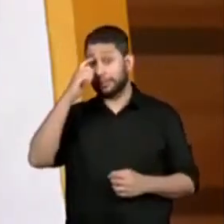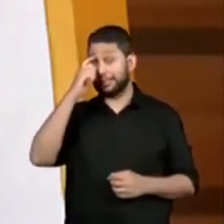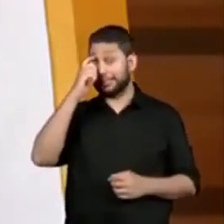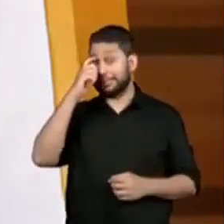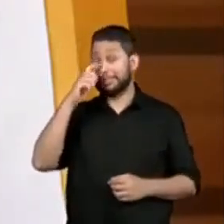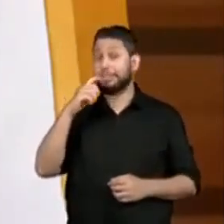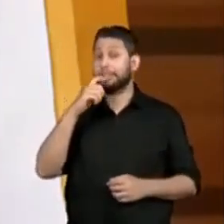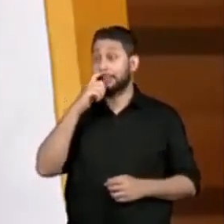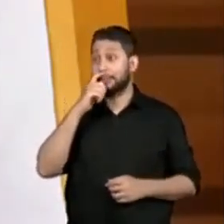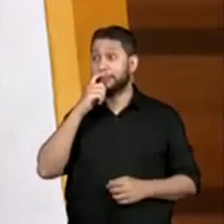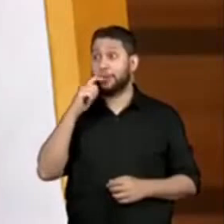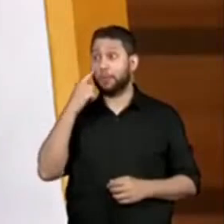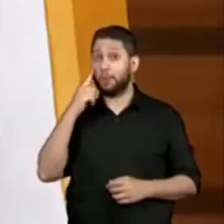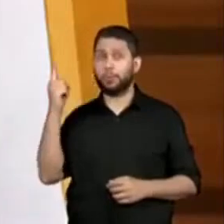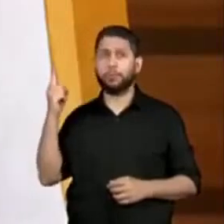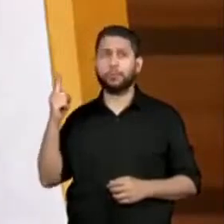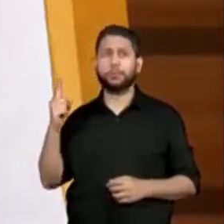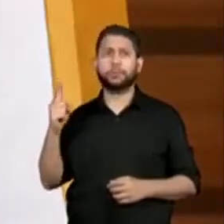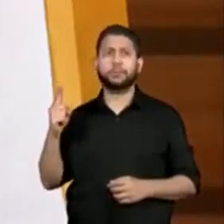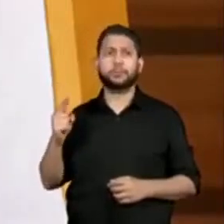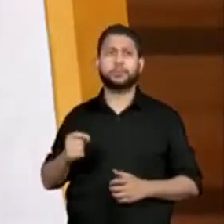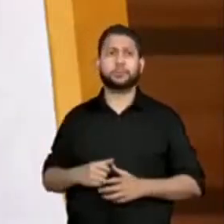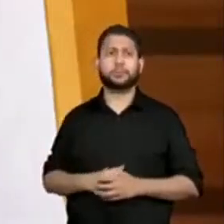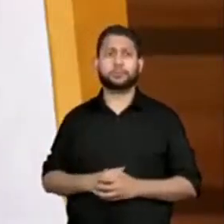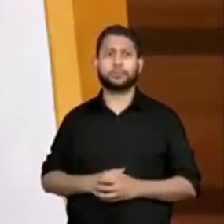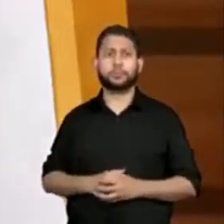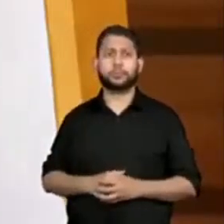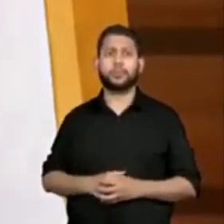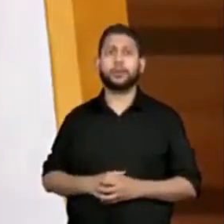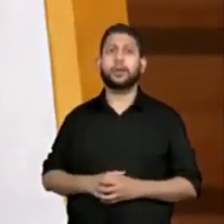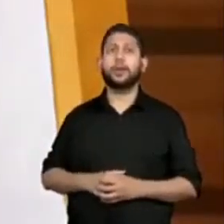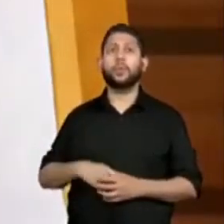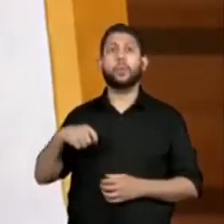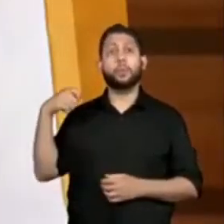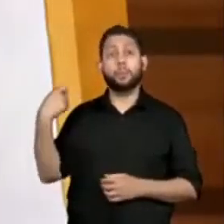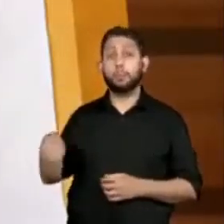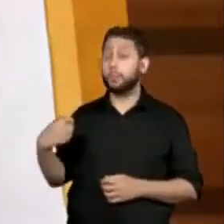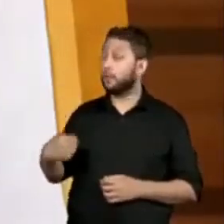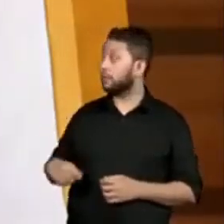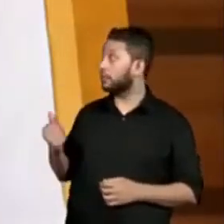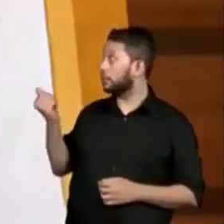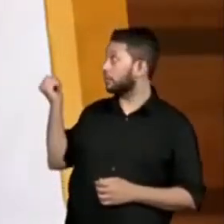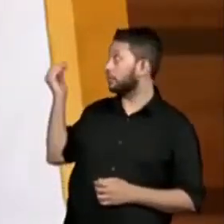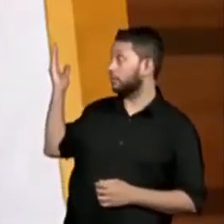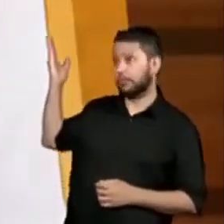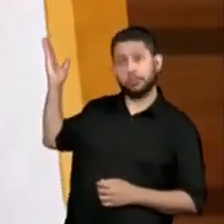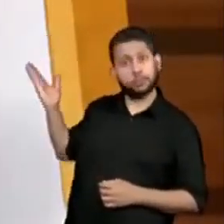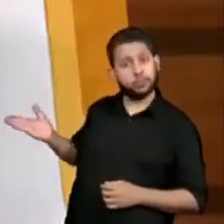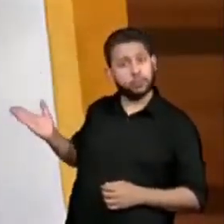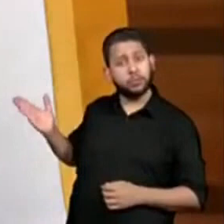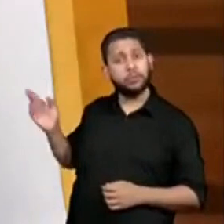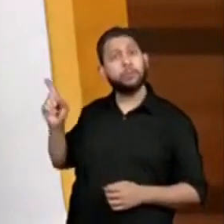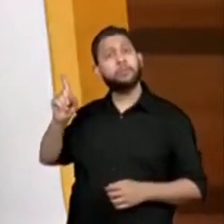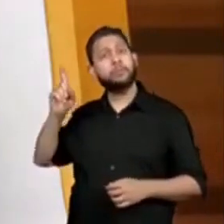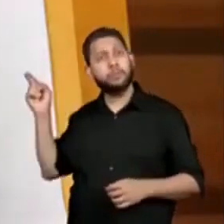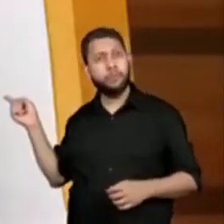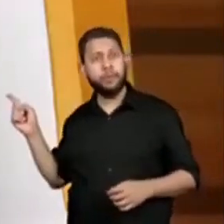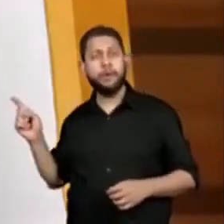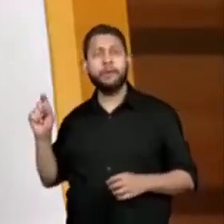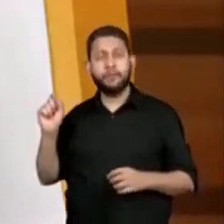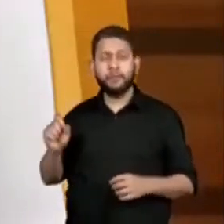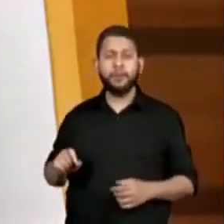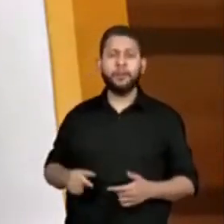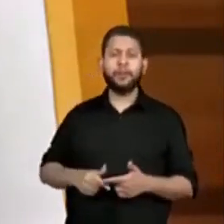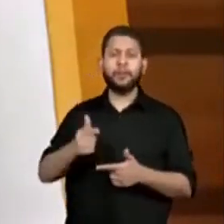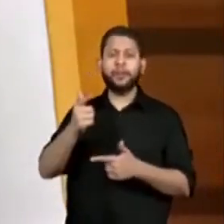deixa eu colocar para o azul de novo é aqui quando eu tenho que nós chamamos de divisão